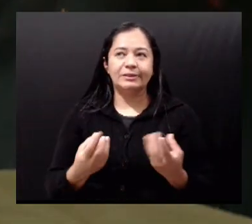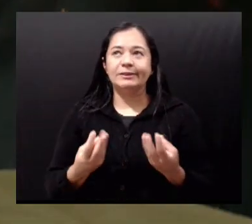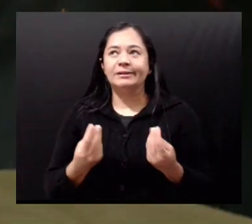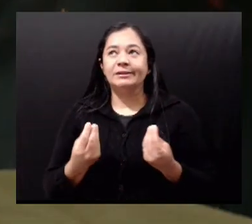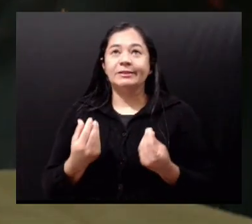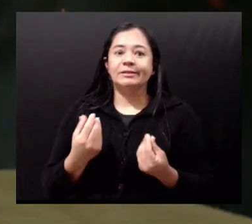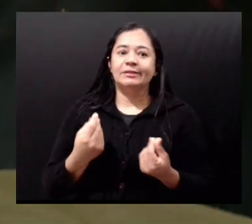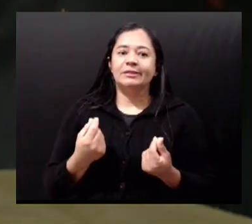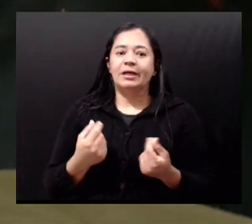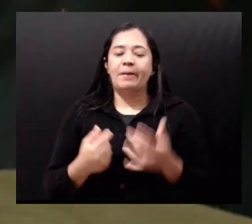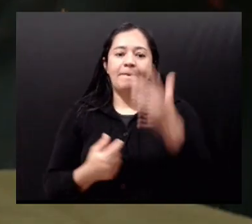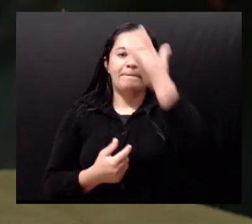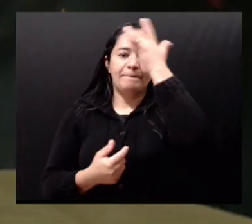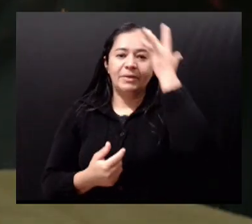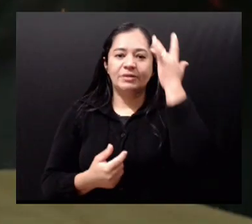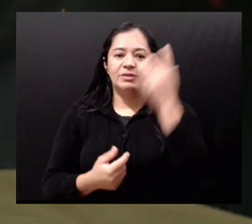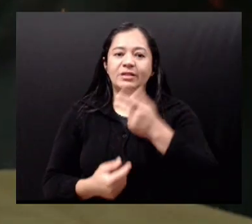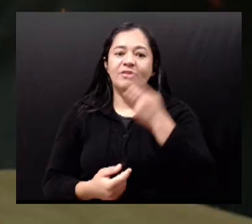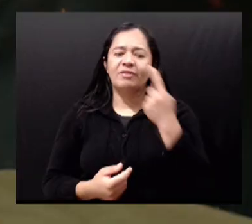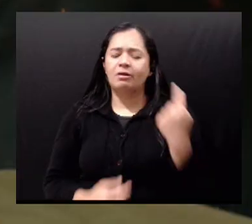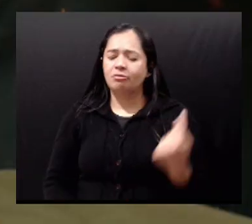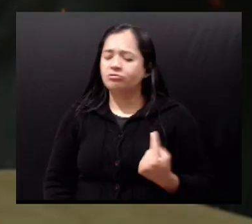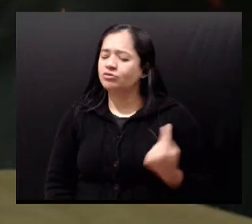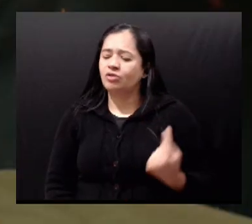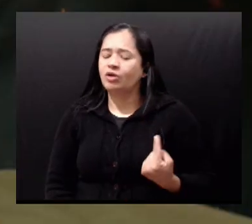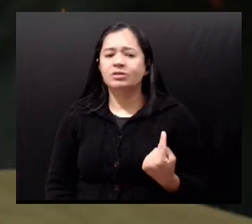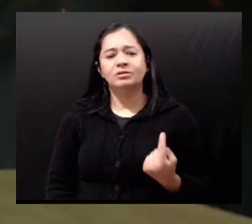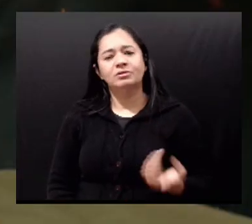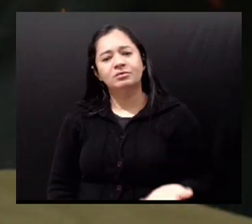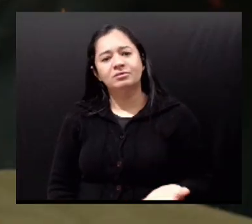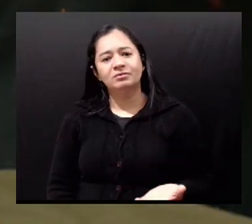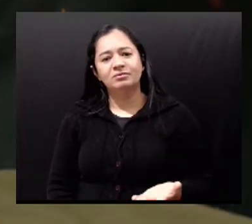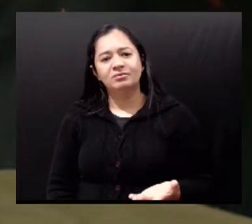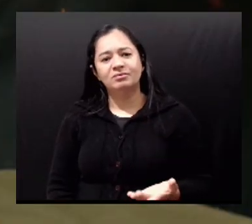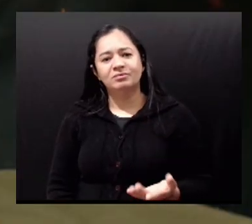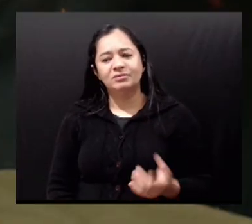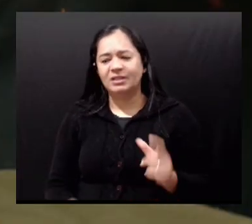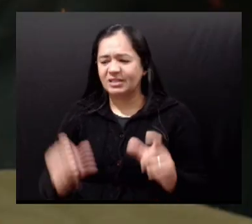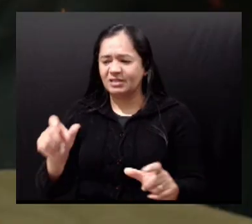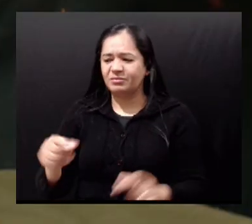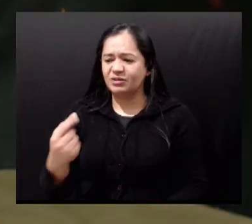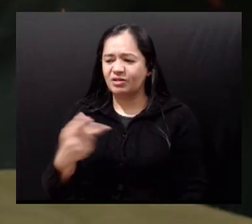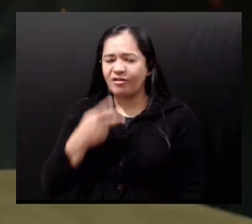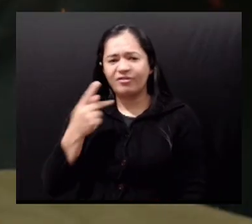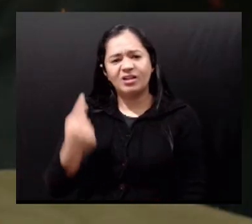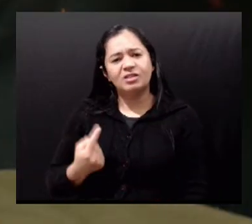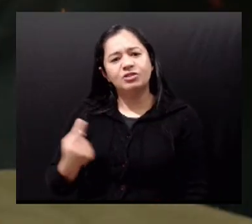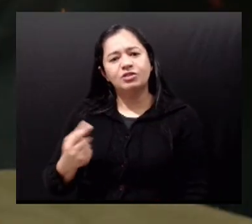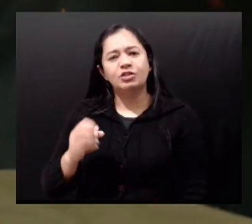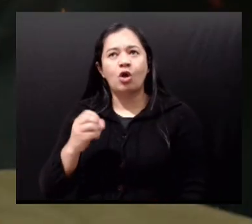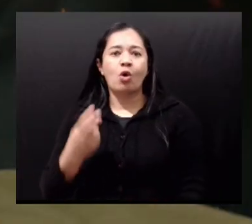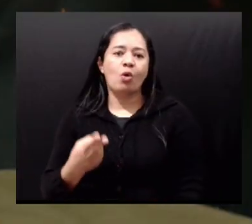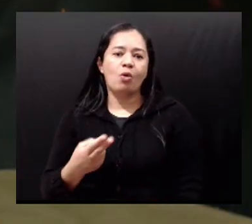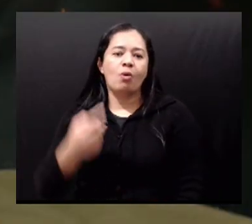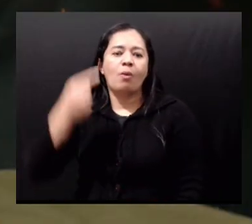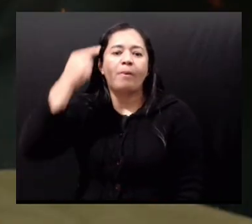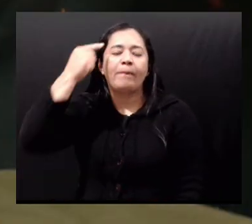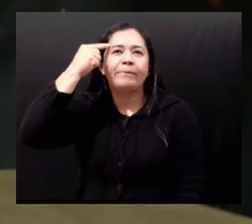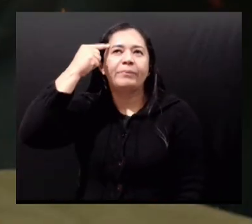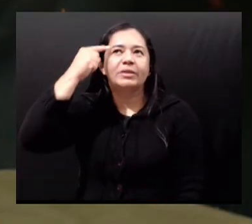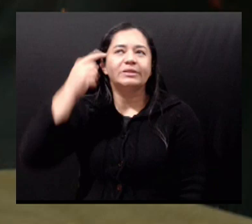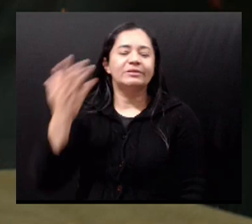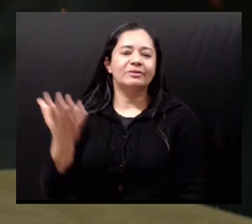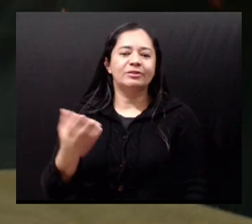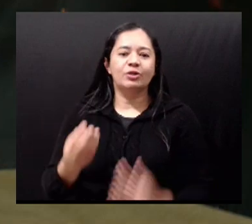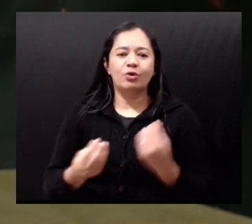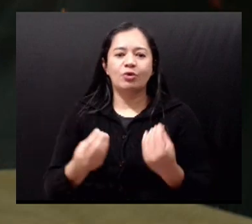falam sozinhas. Então, será que essas pessoas estão mesmo falando sozinhas ou apenas pensando alto? A gente vai discutir o